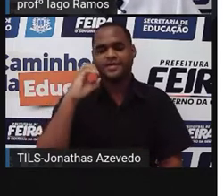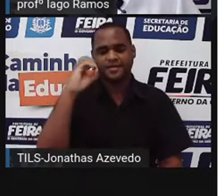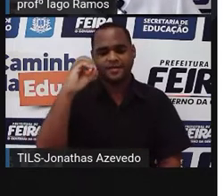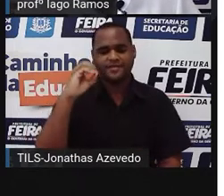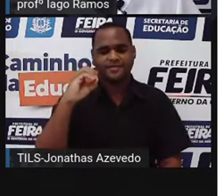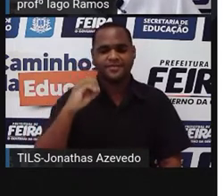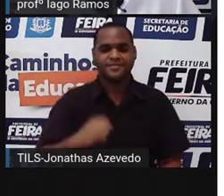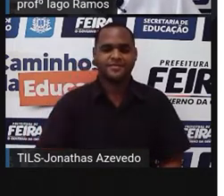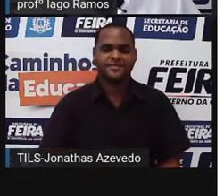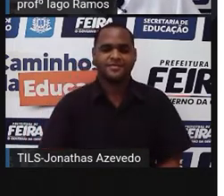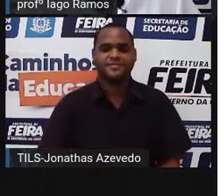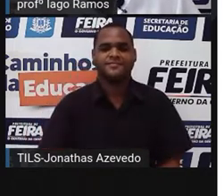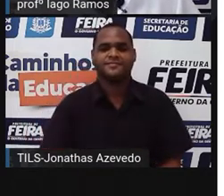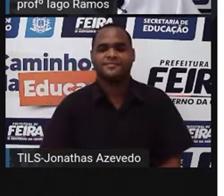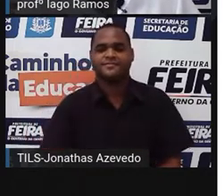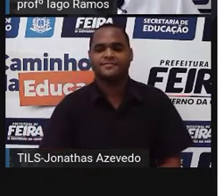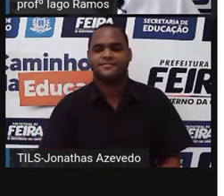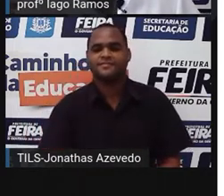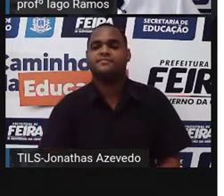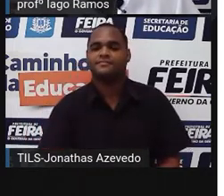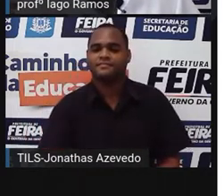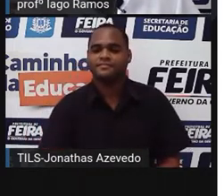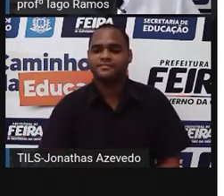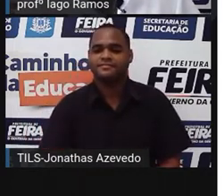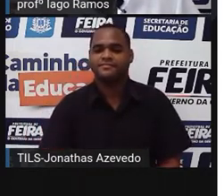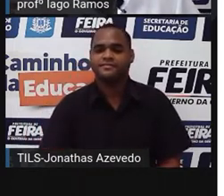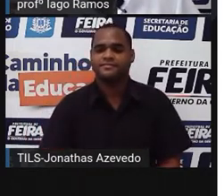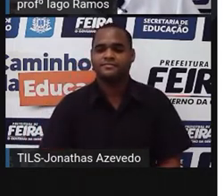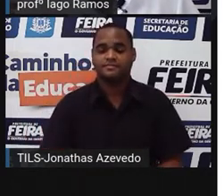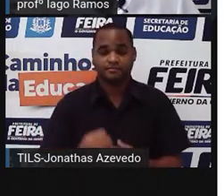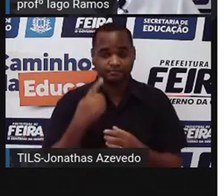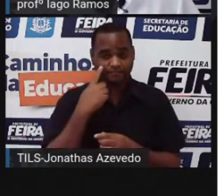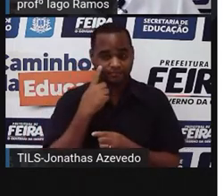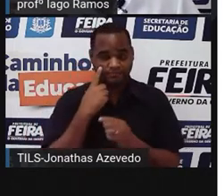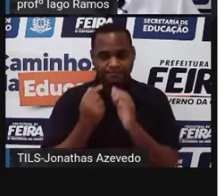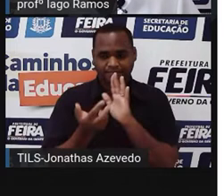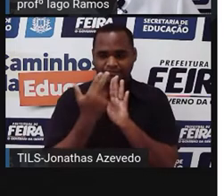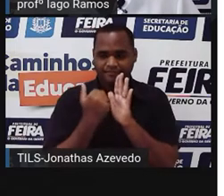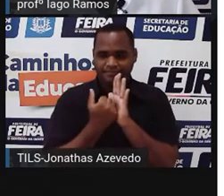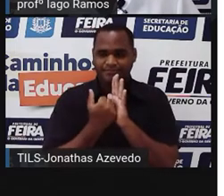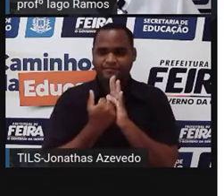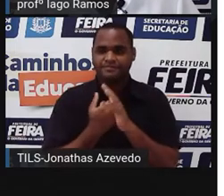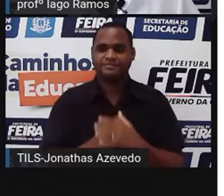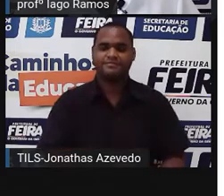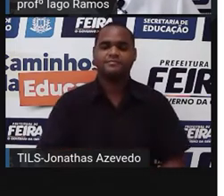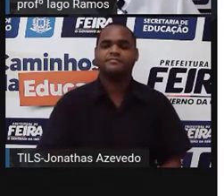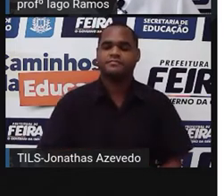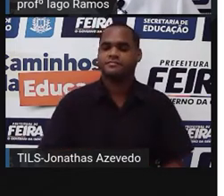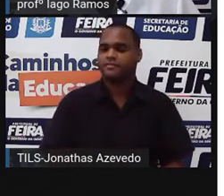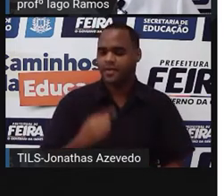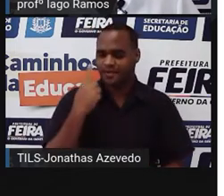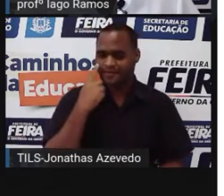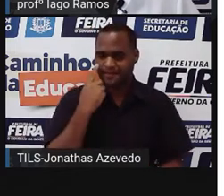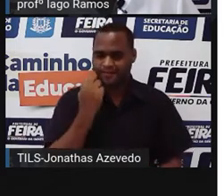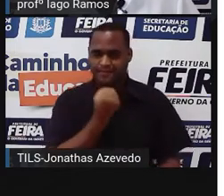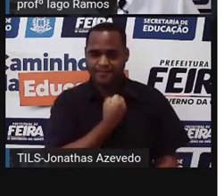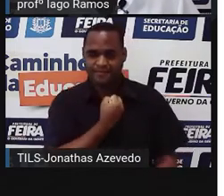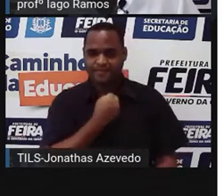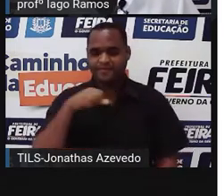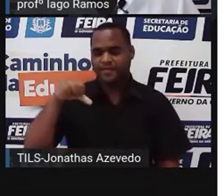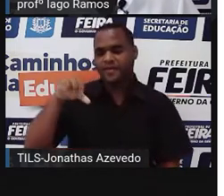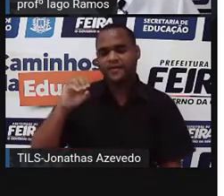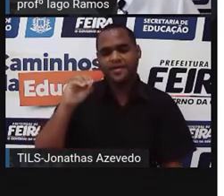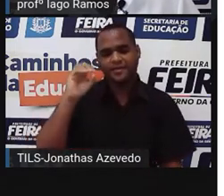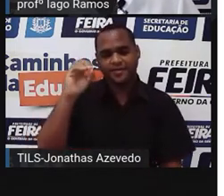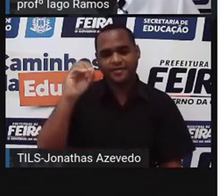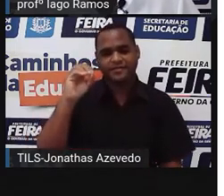graus. Então, veja que aqui na imagem, ó, tem esse ângulozinho aqui marcado em 90 graus. É um